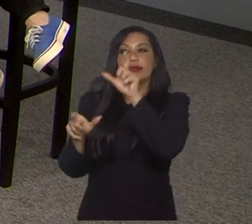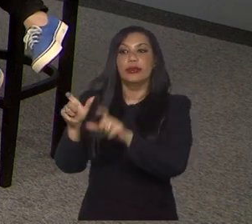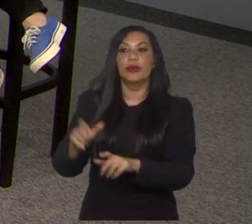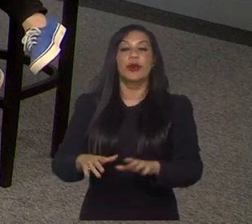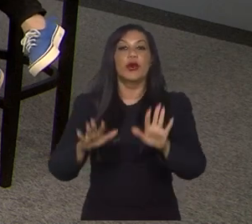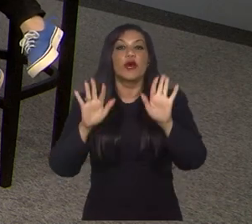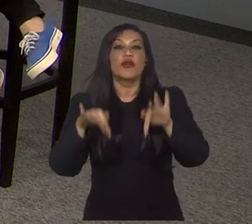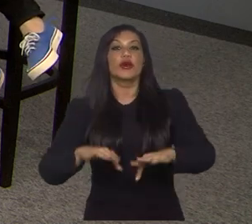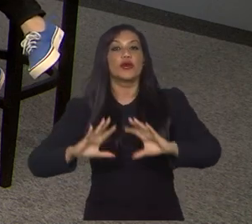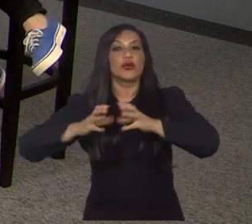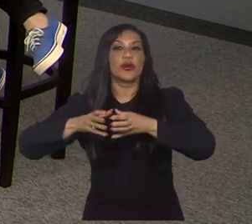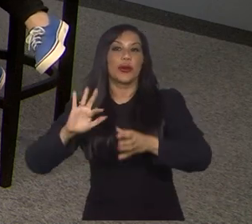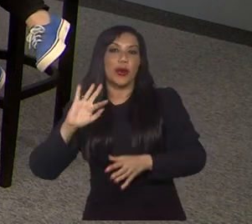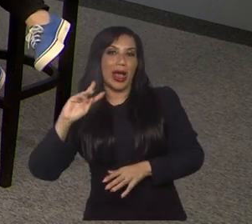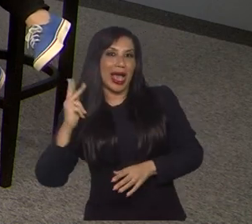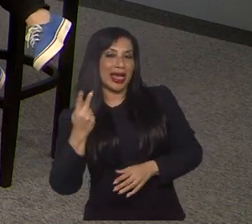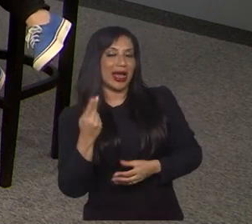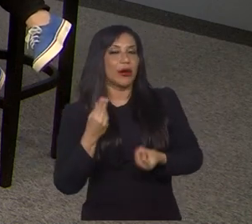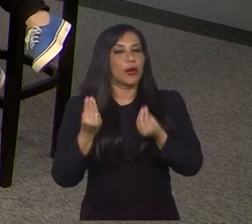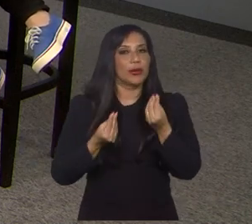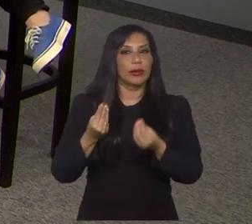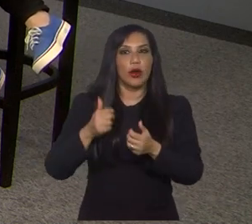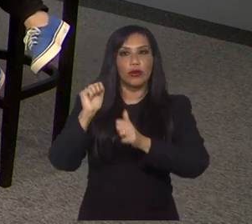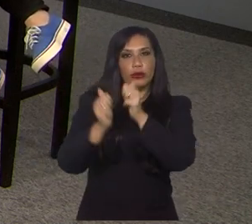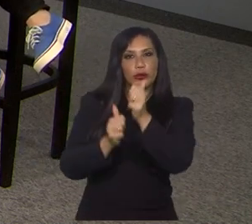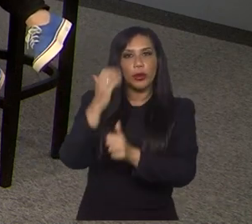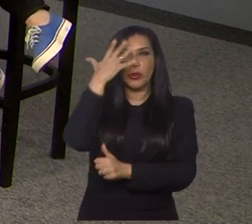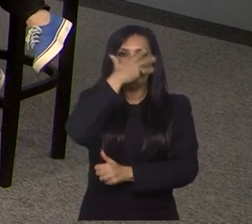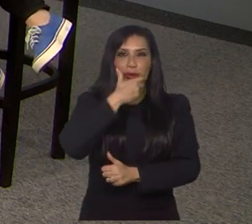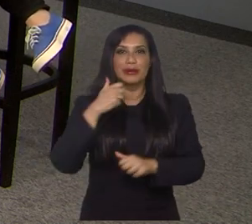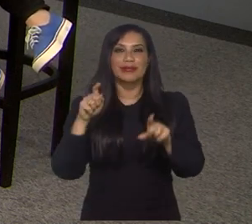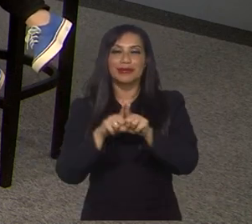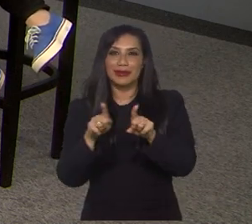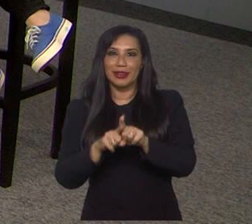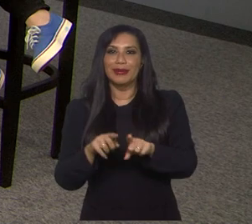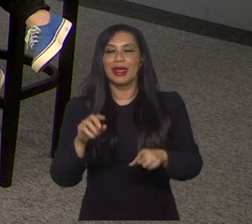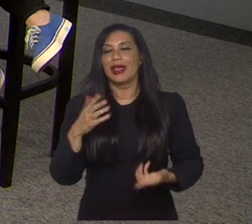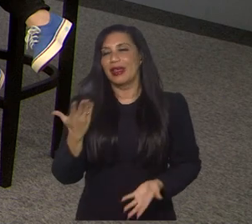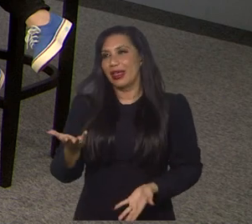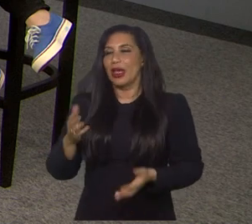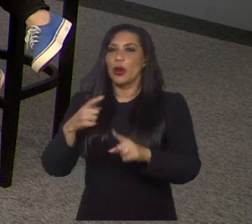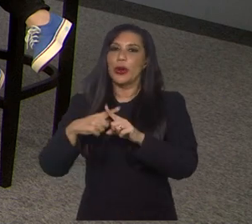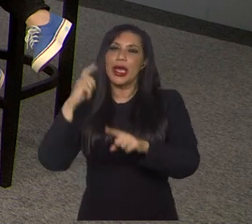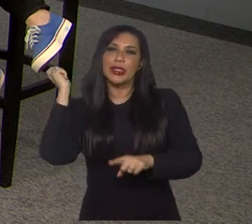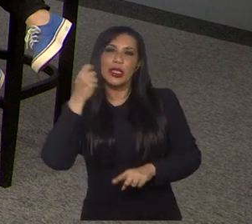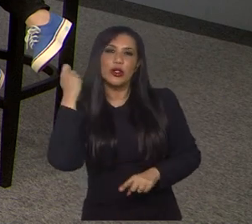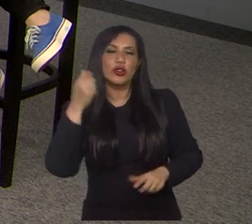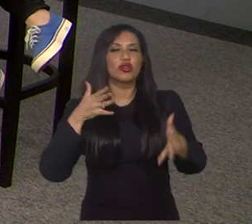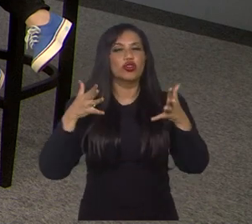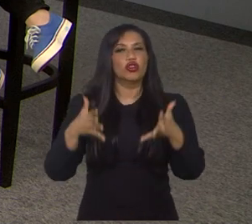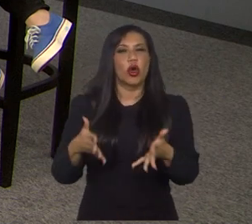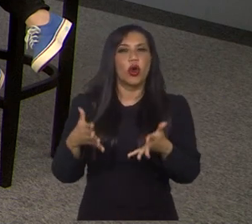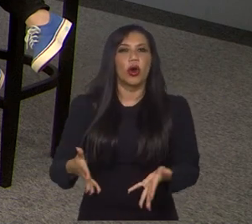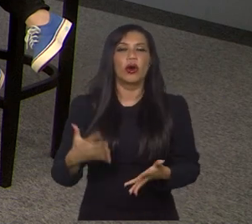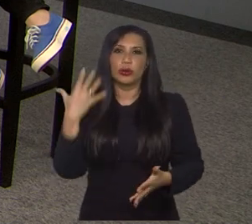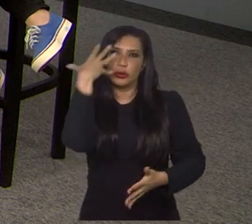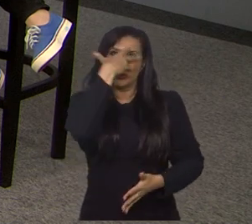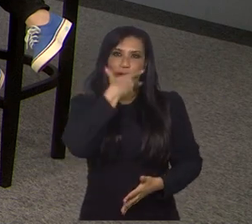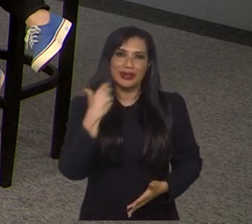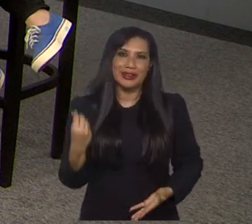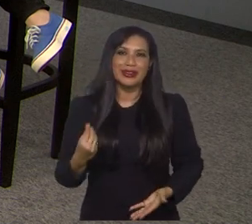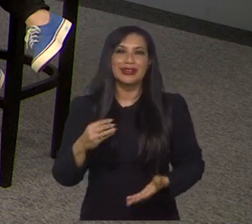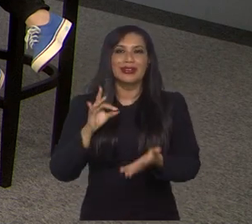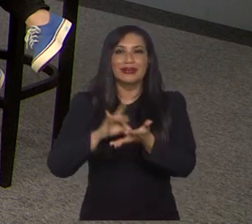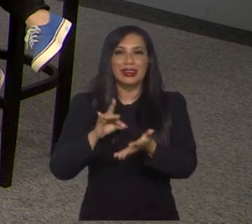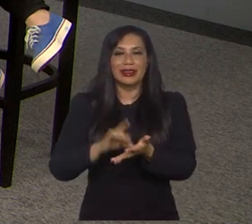terminar a configuração desse Grupo H. E um futebol bonito a gente espera também, né, Thaís? Poxa, são seleções que jogam bonito mesmo, de